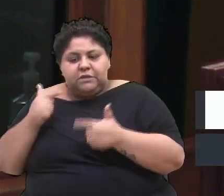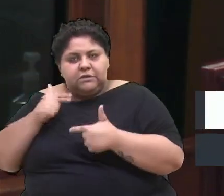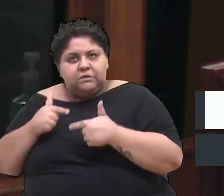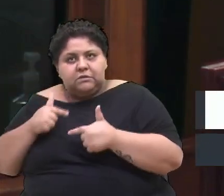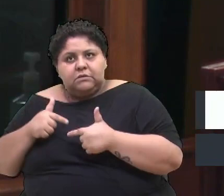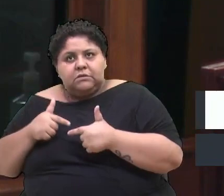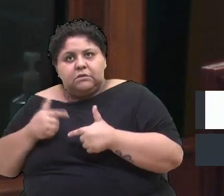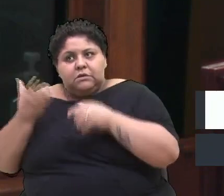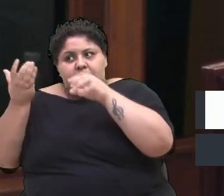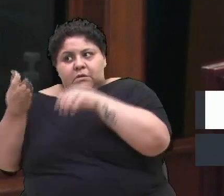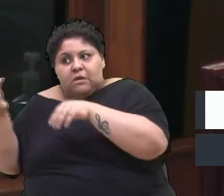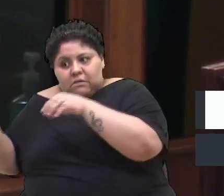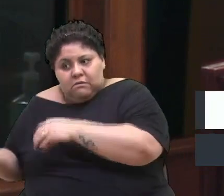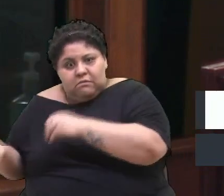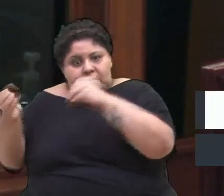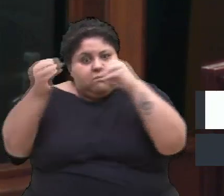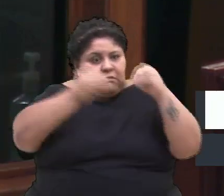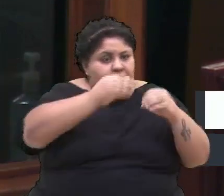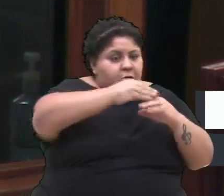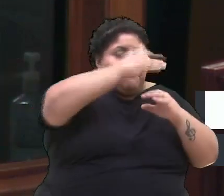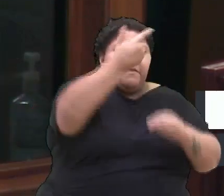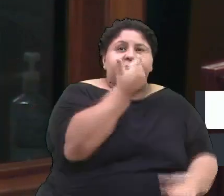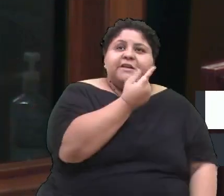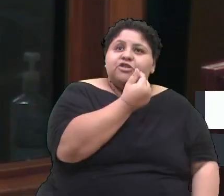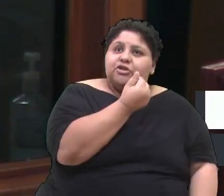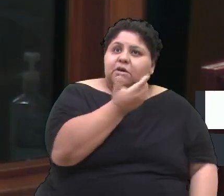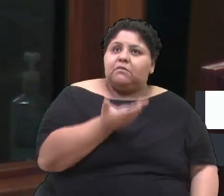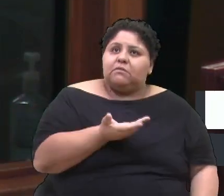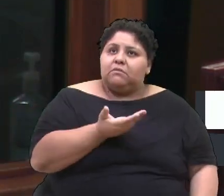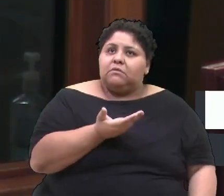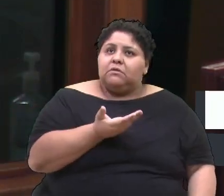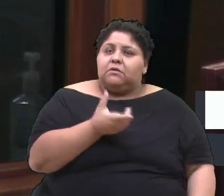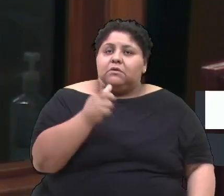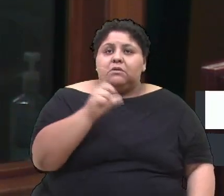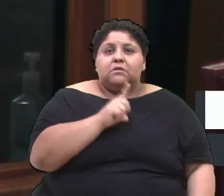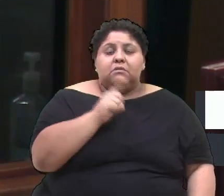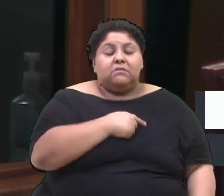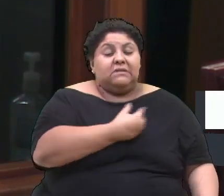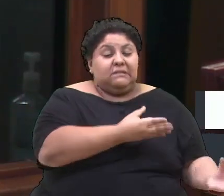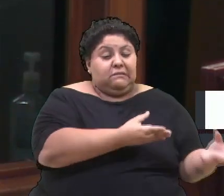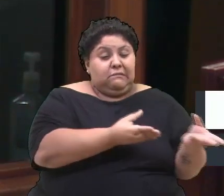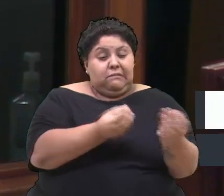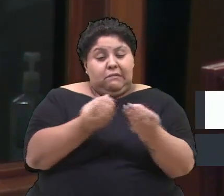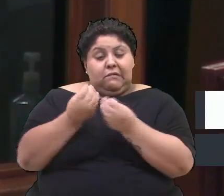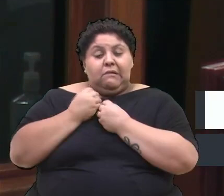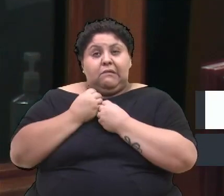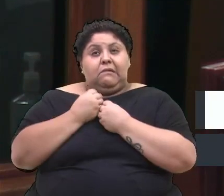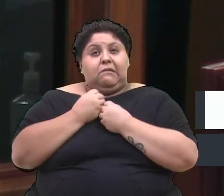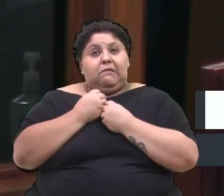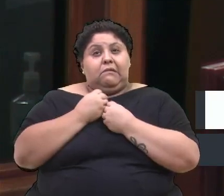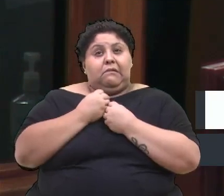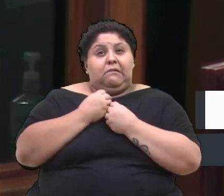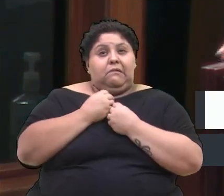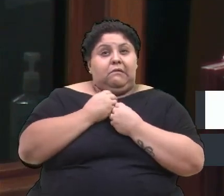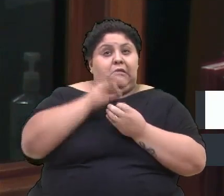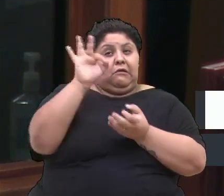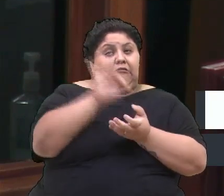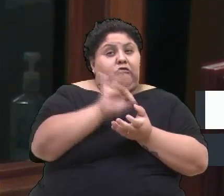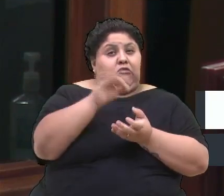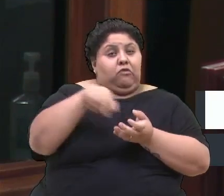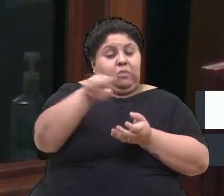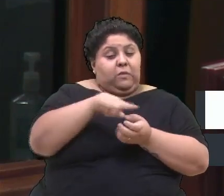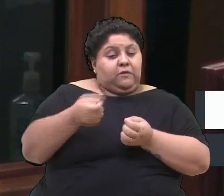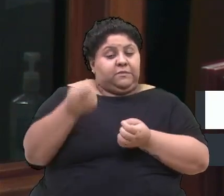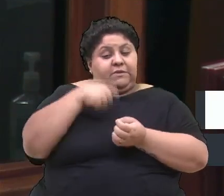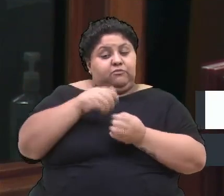mais recursos, afinal de contas vai para lá uma quantidade enorme de impostos e nós precisaríamos ter mais